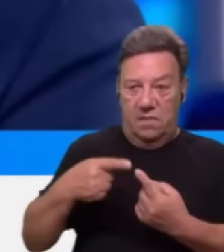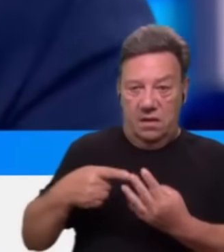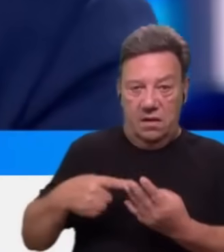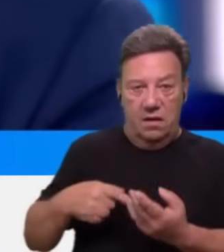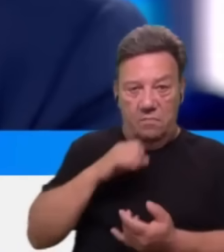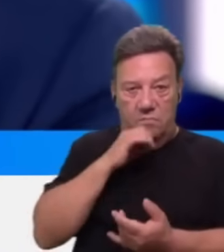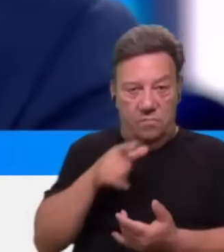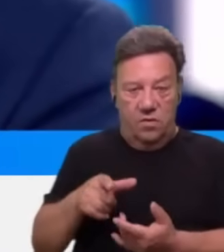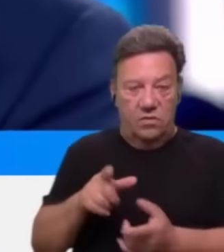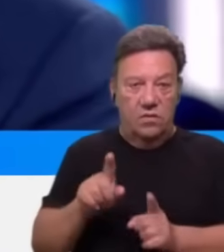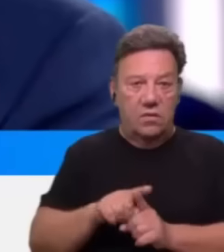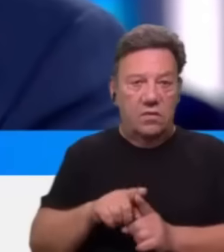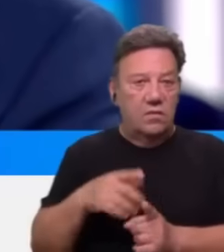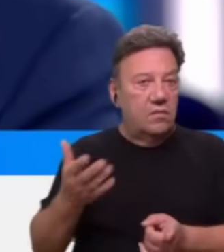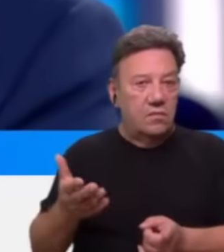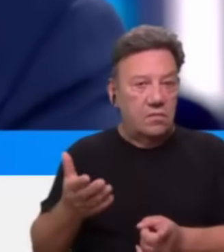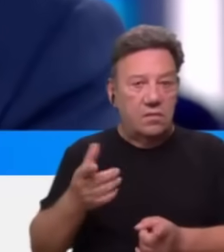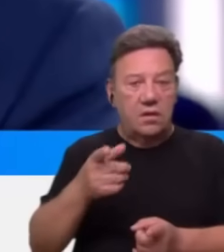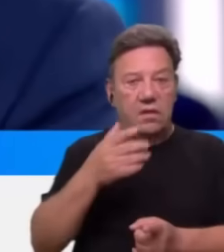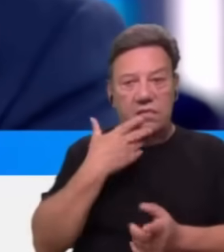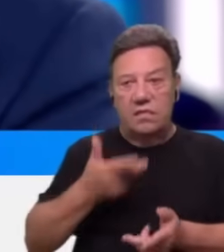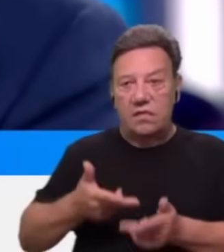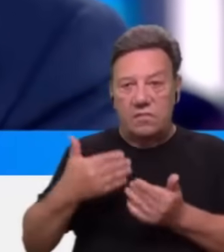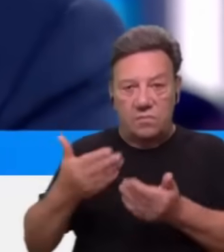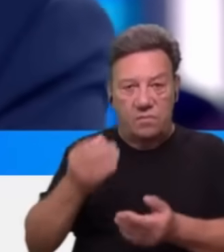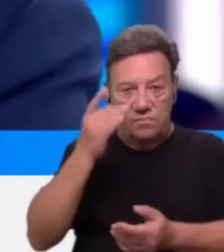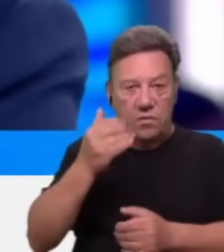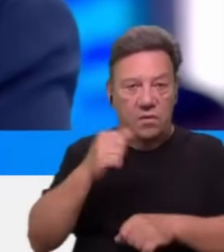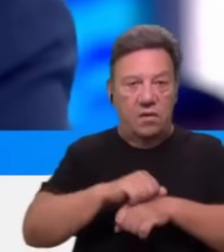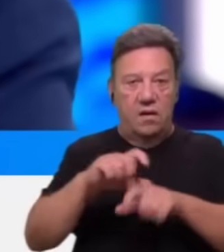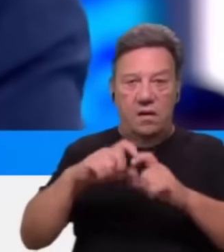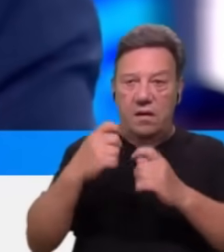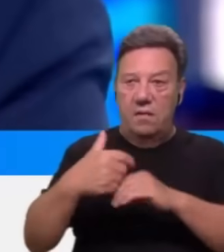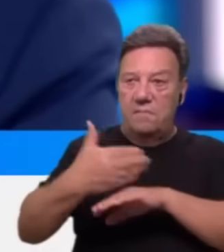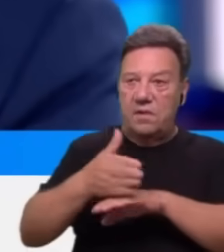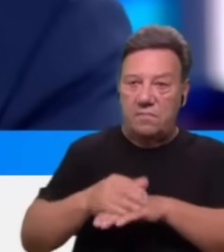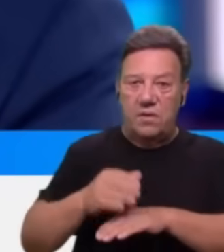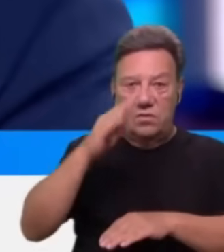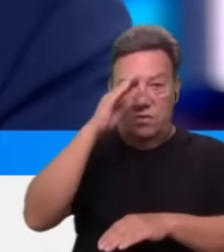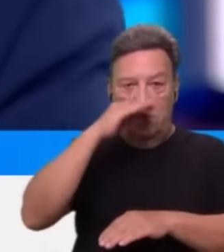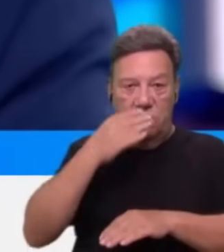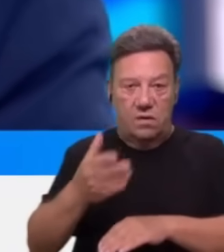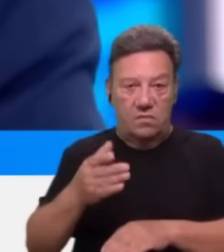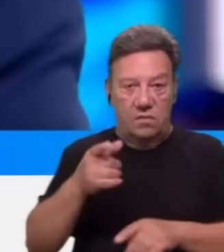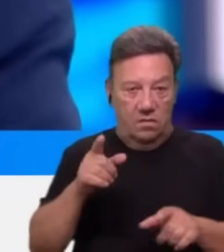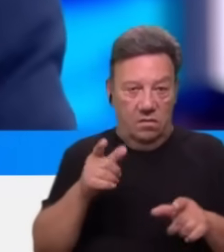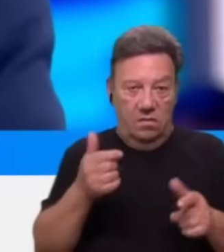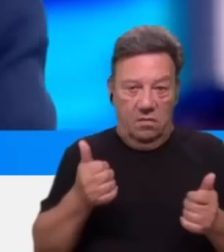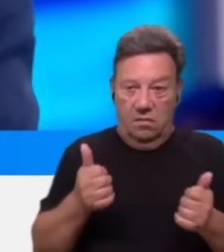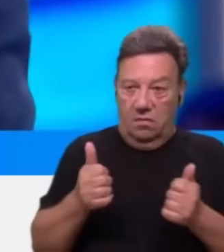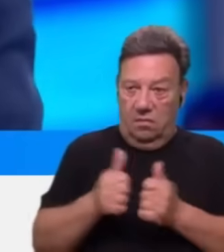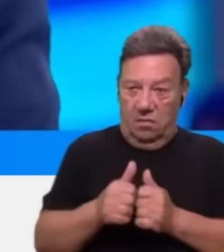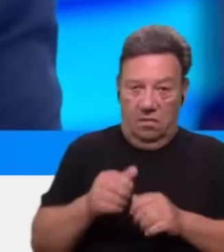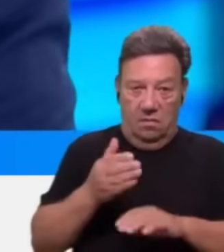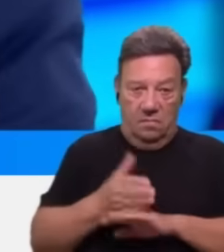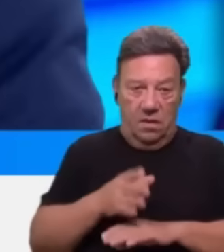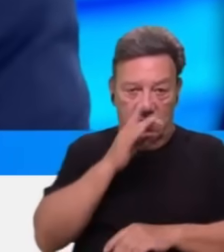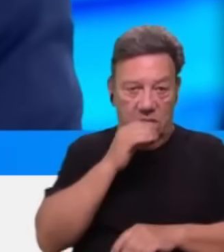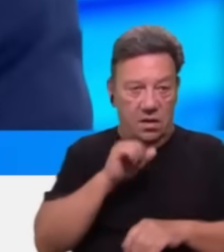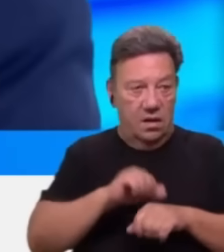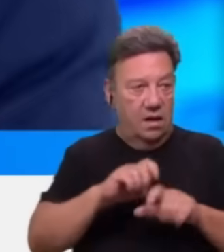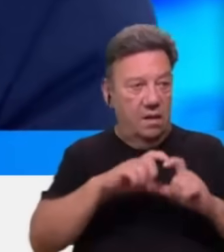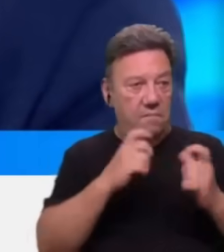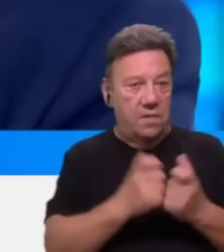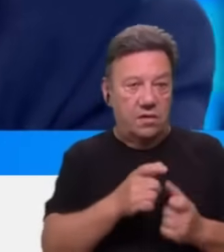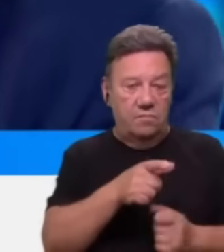permitam tais qualidade aos professores a apartamentos quartos foram apartamentos será partilhado um quarto